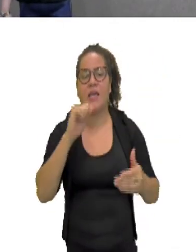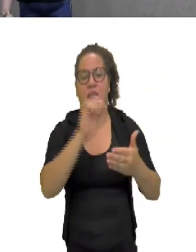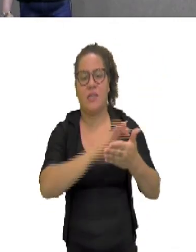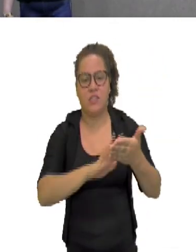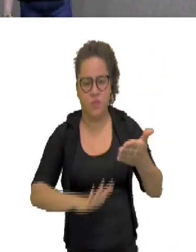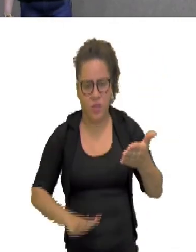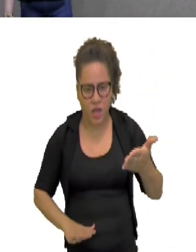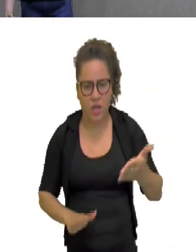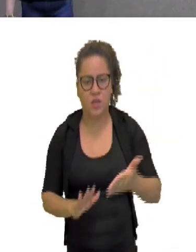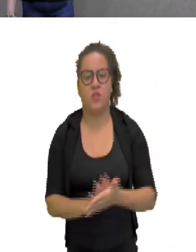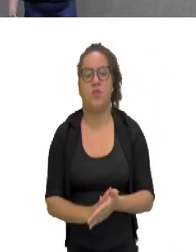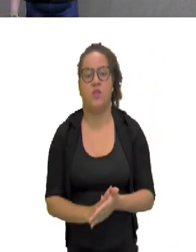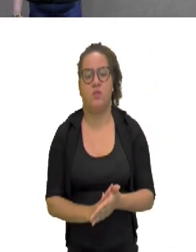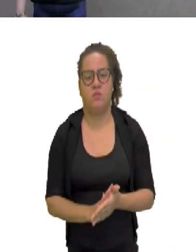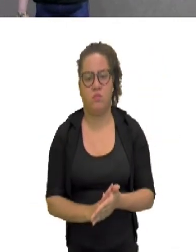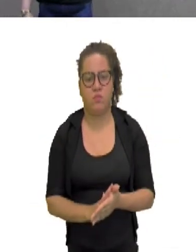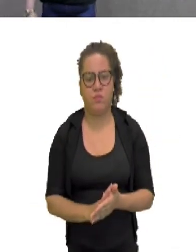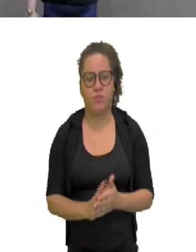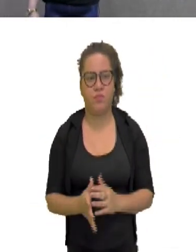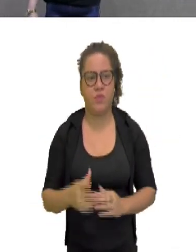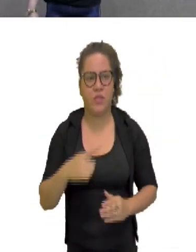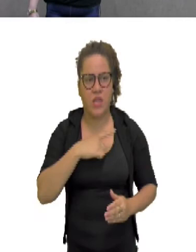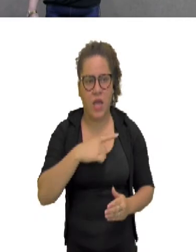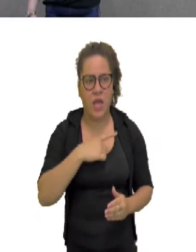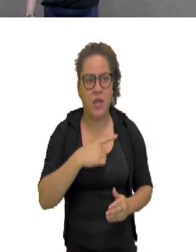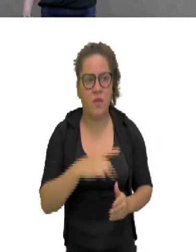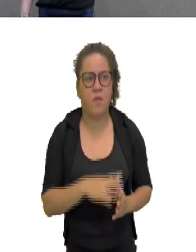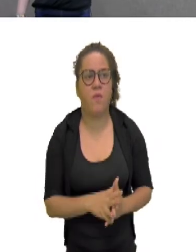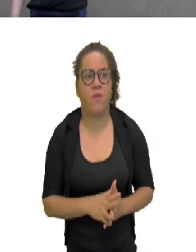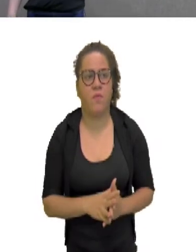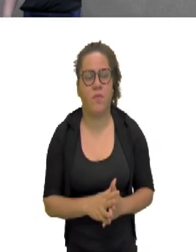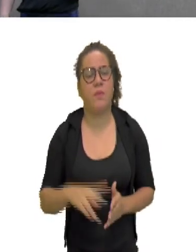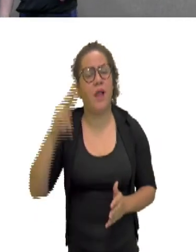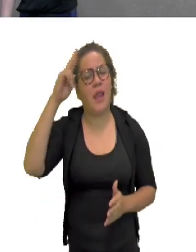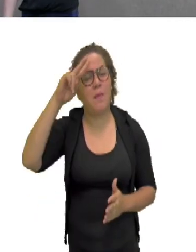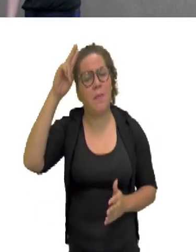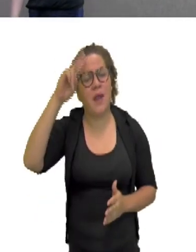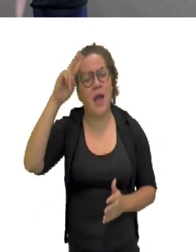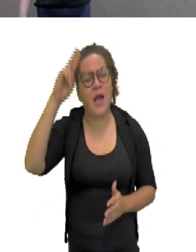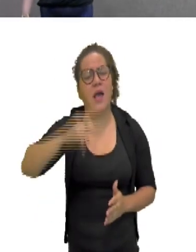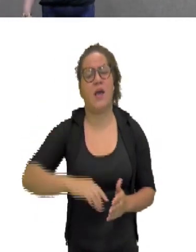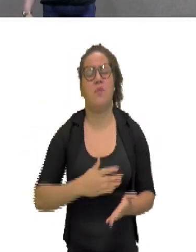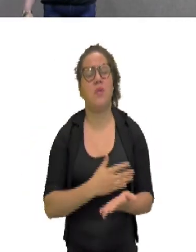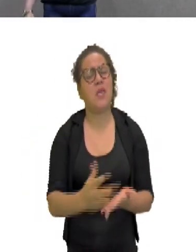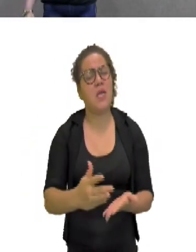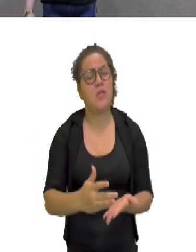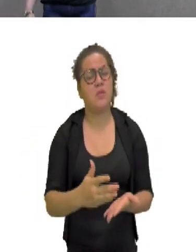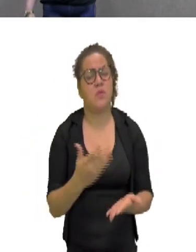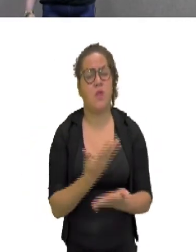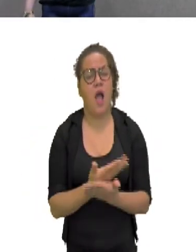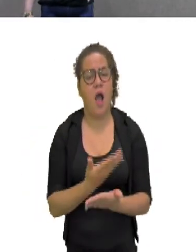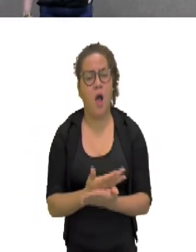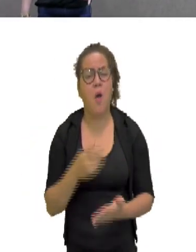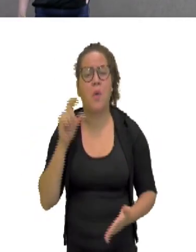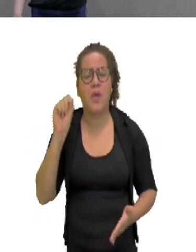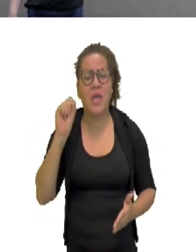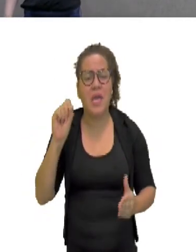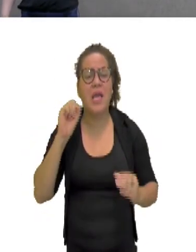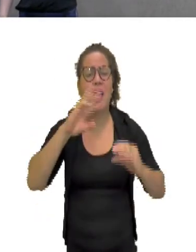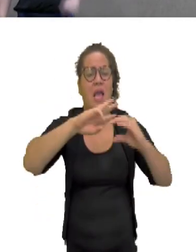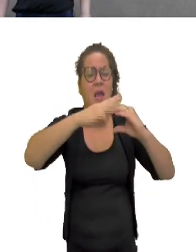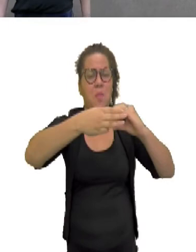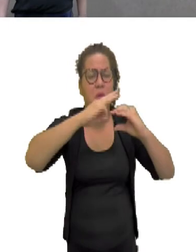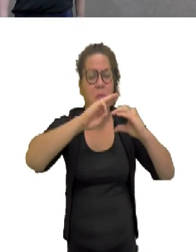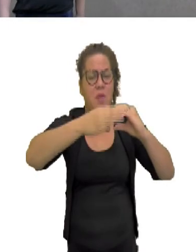segunda coluna de acordo com a primeira. Só para a gente relembrar aqui o início da aula. O que é membrana? É